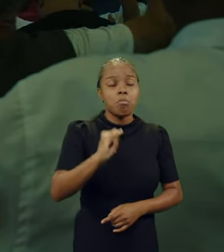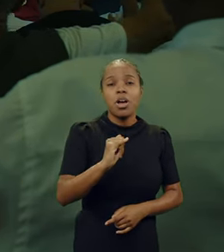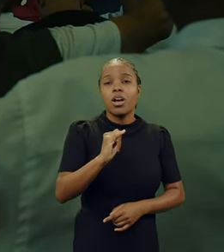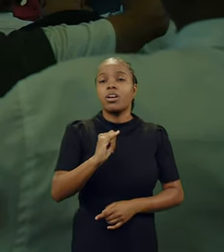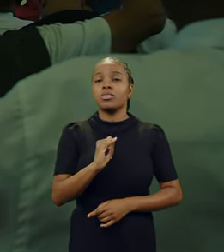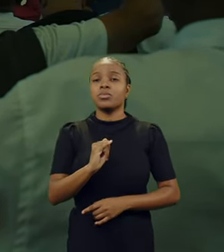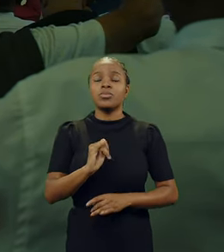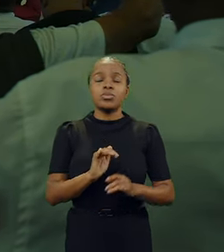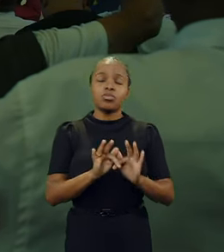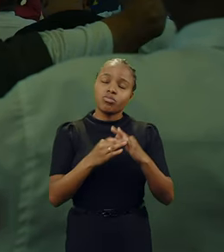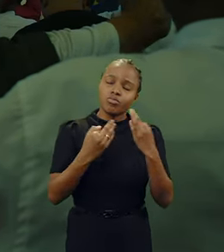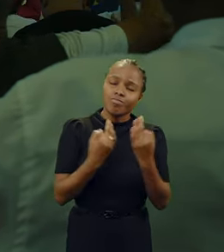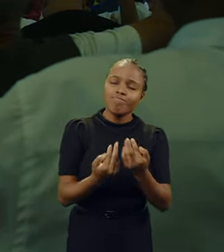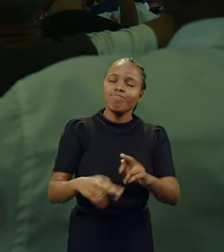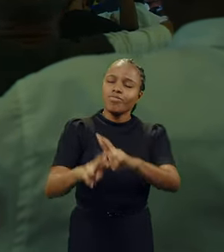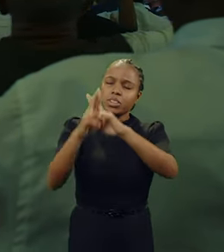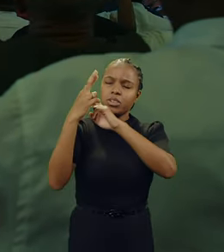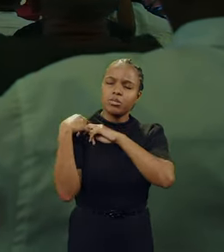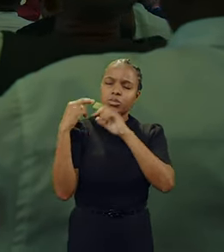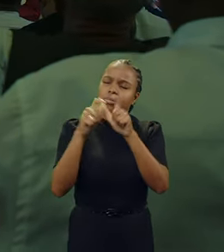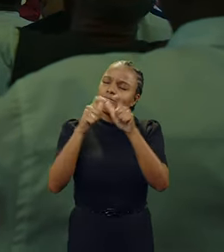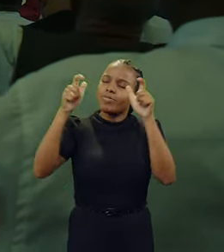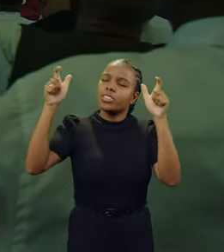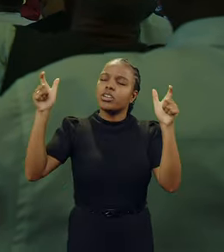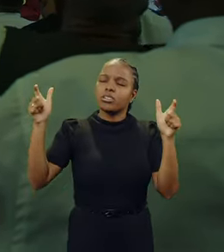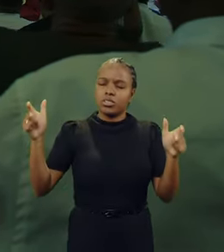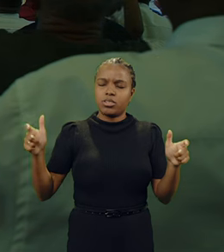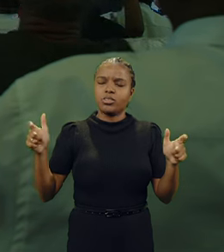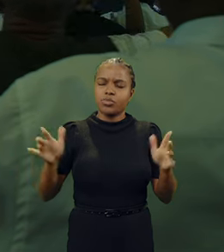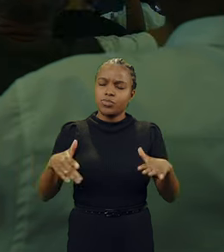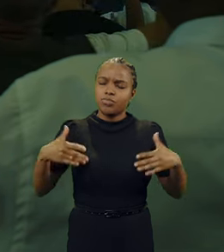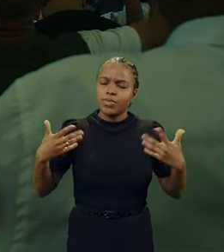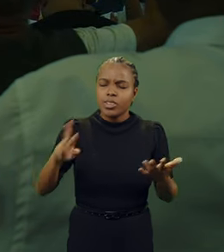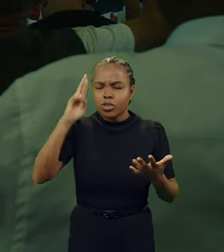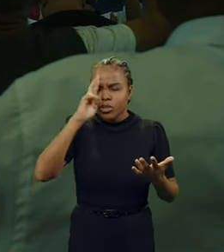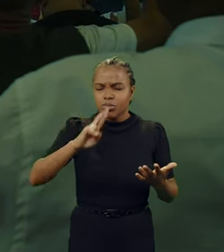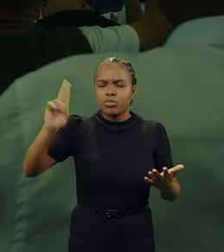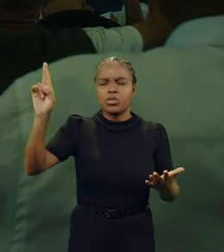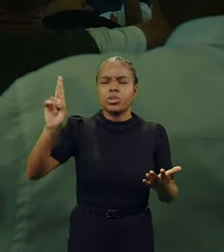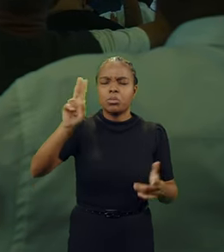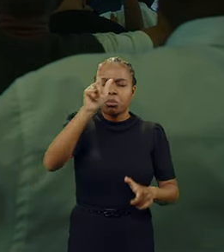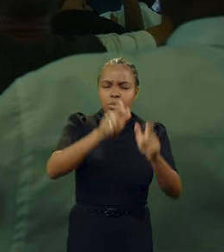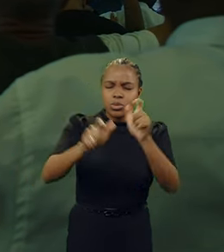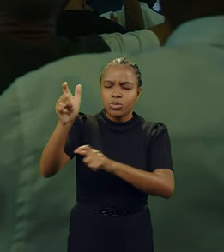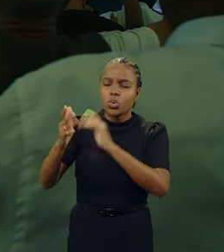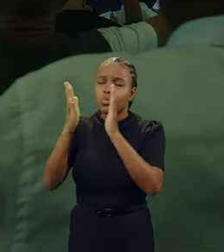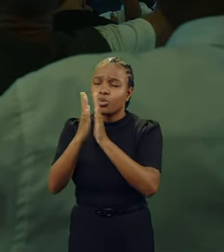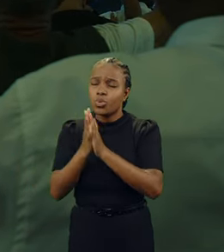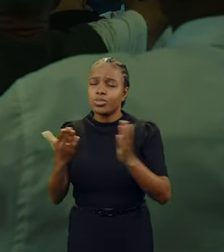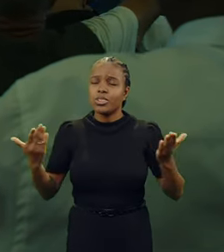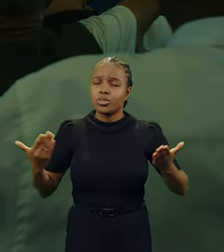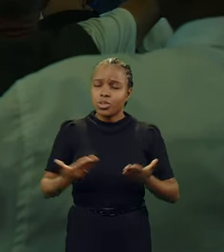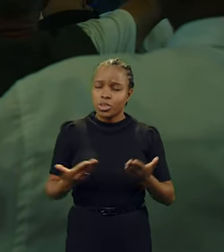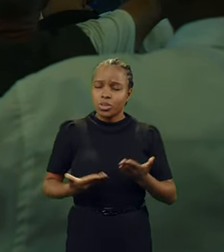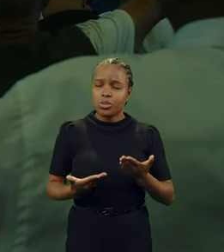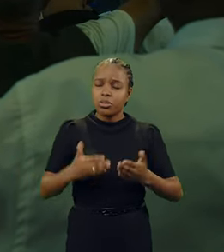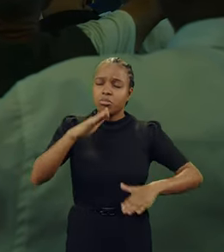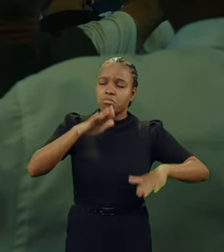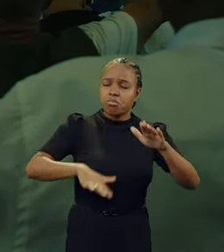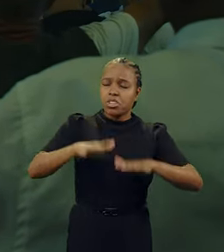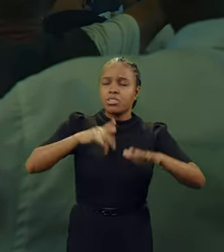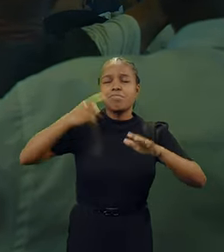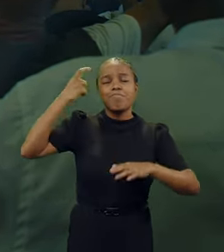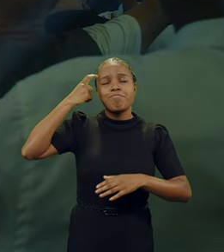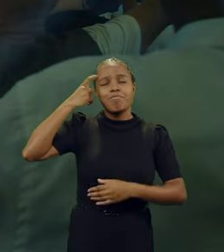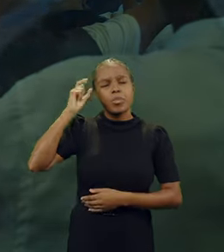responsabilidade, esse irmão que aqui está, o que está orando comigo, onde estiver agora, Pai, Às vezes ele